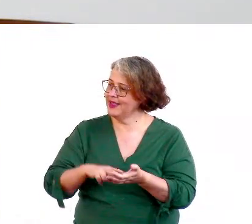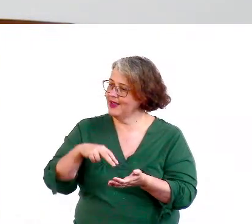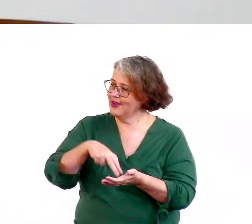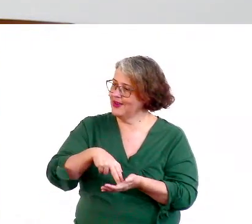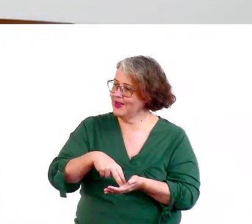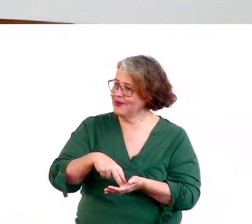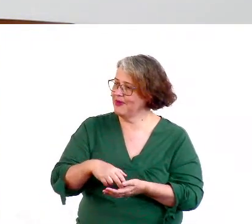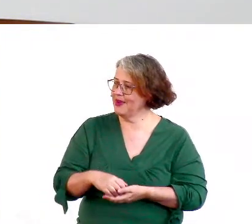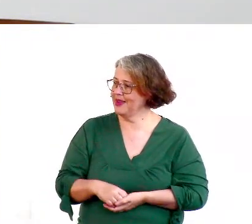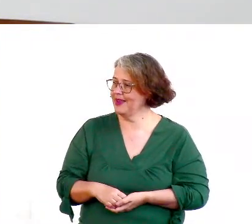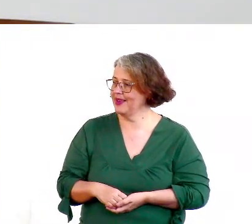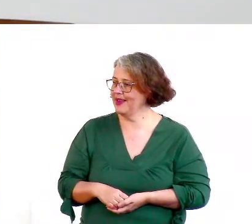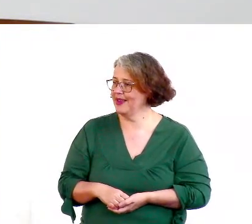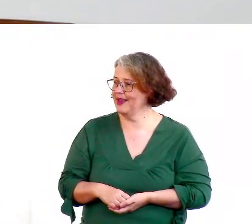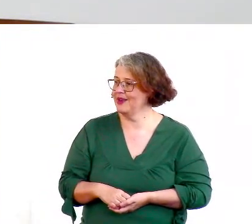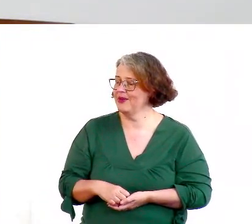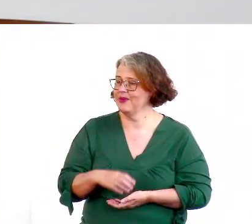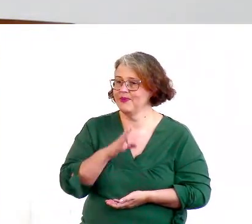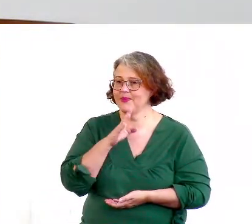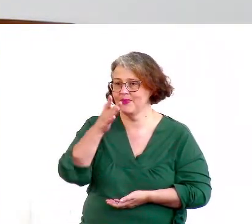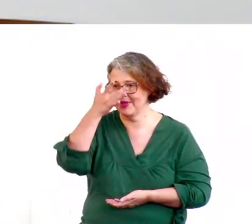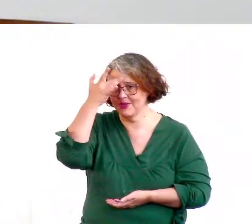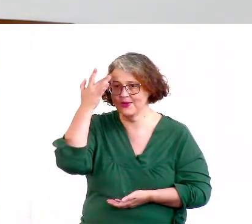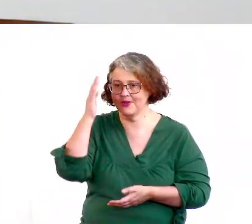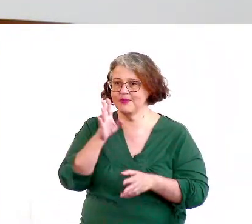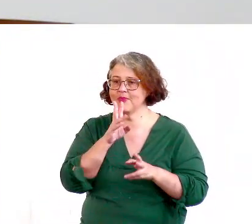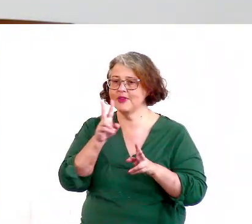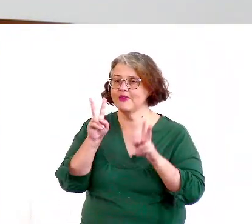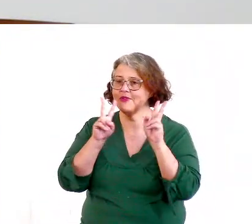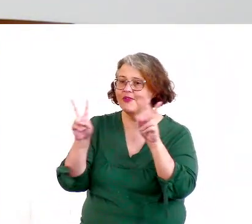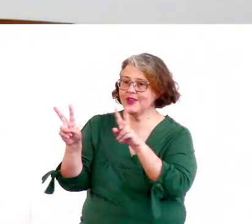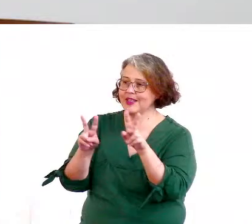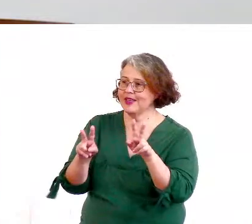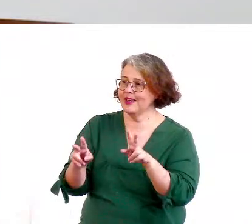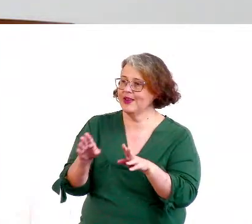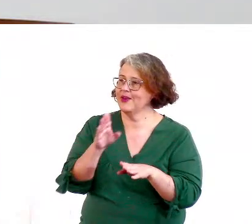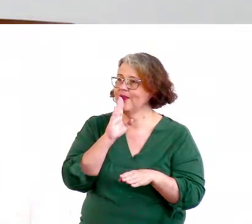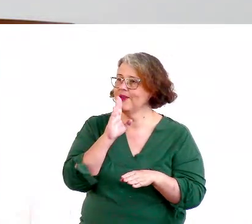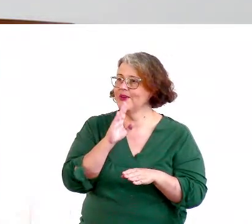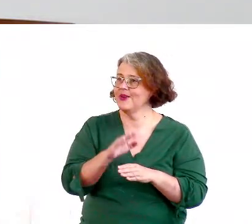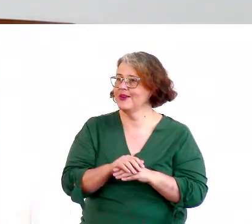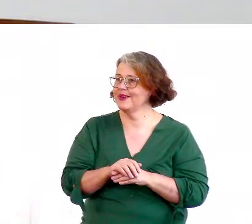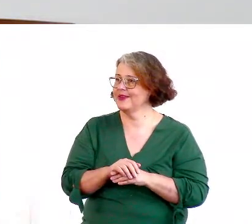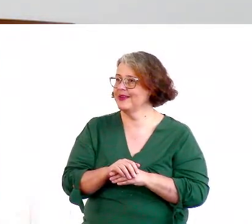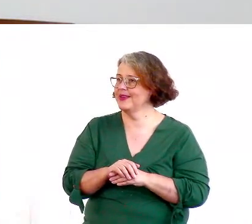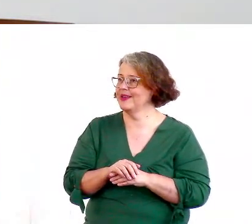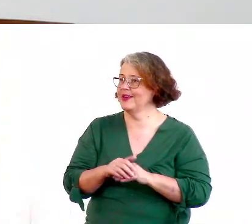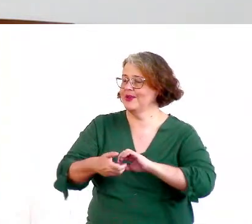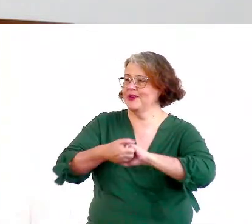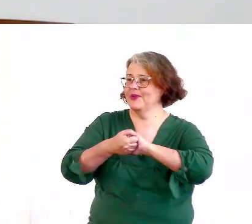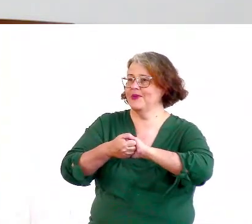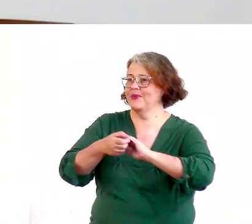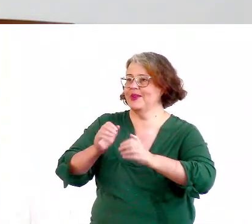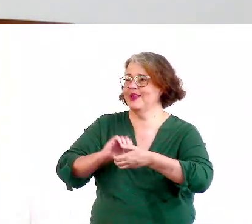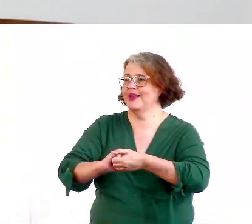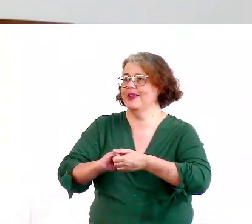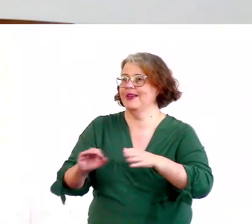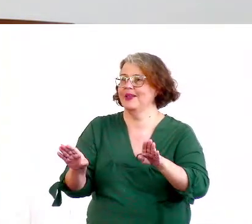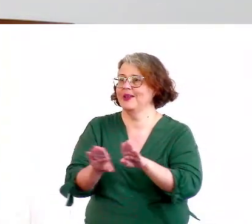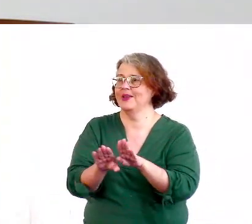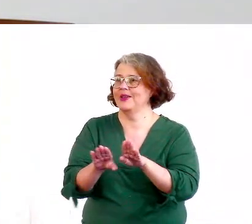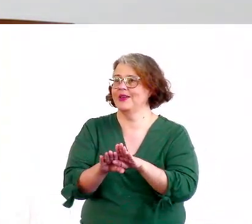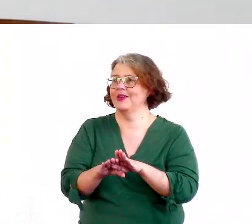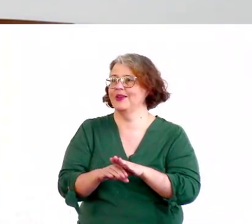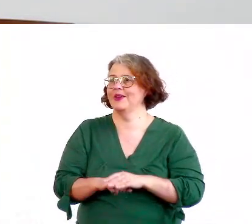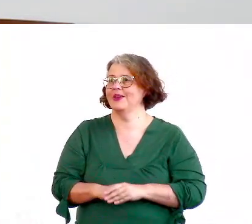em pé, para que as pessoas que estiverem próximas de você possam tanto lhe conhecer quanto lhe cumprimentar, lhe abraçar. É uma